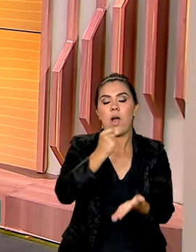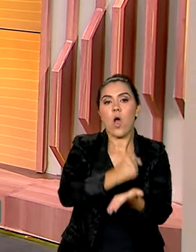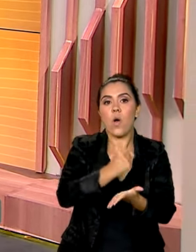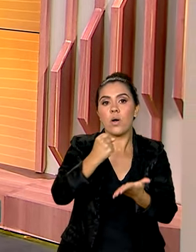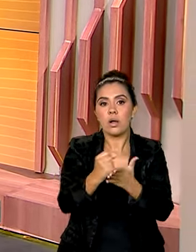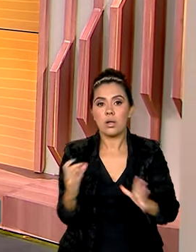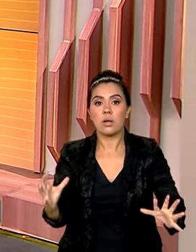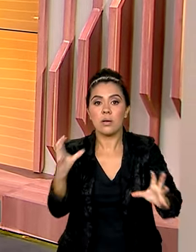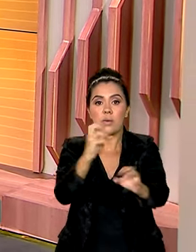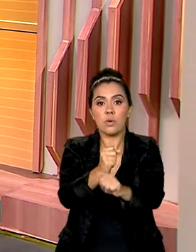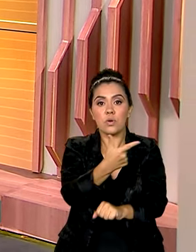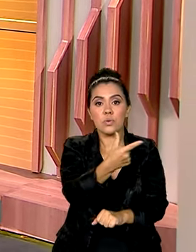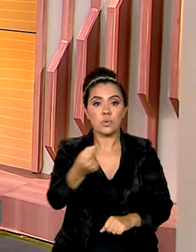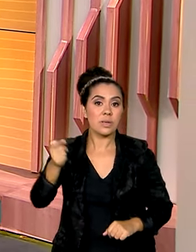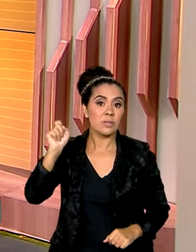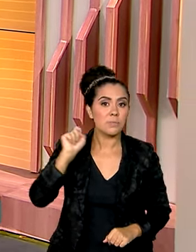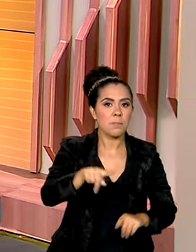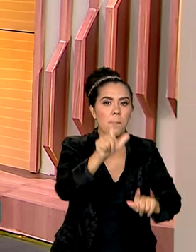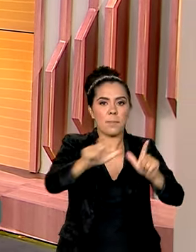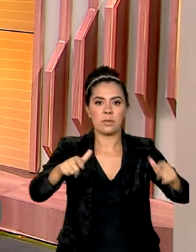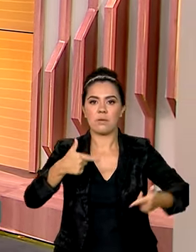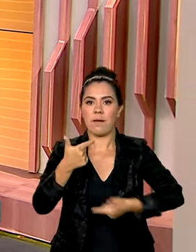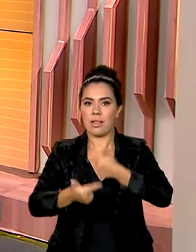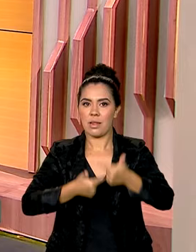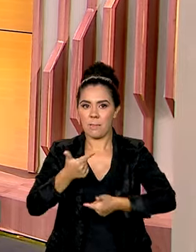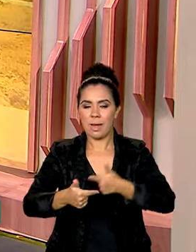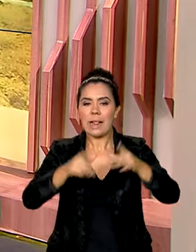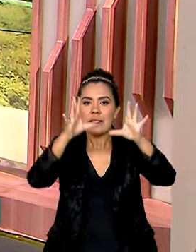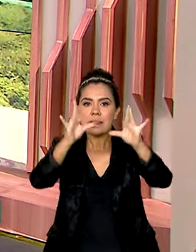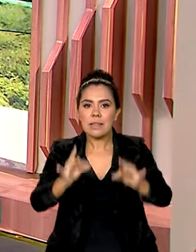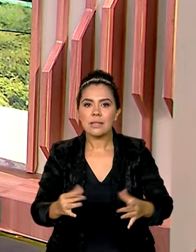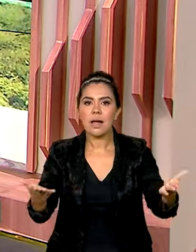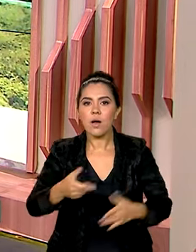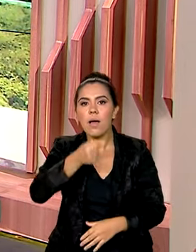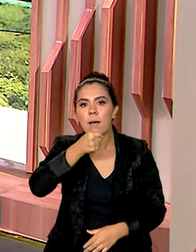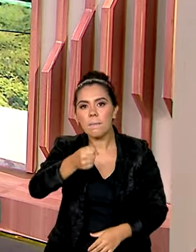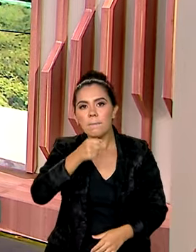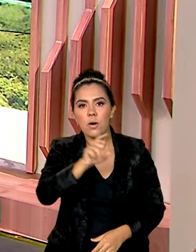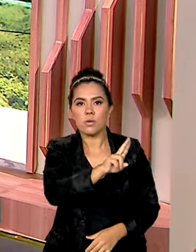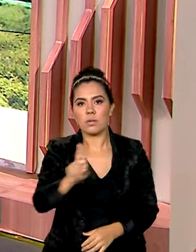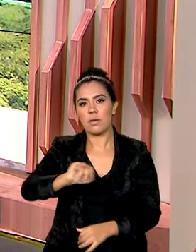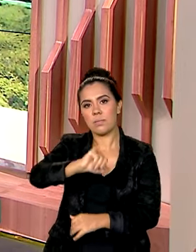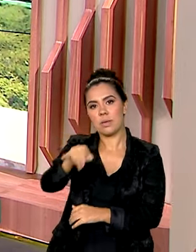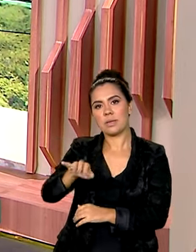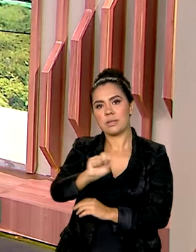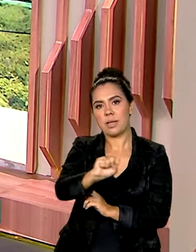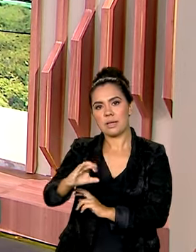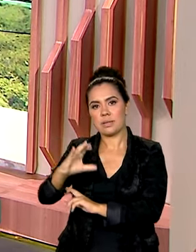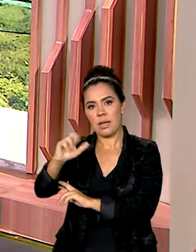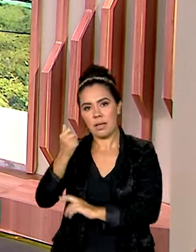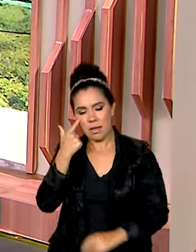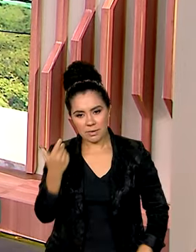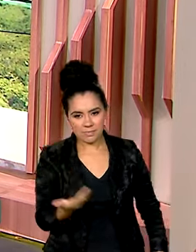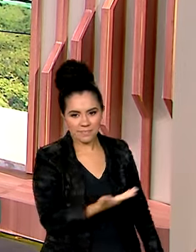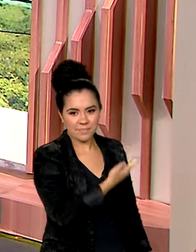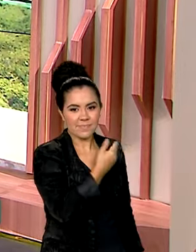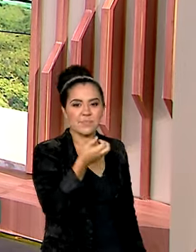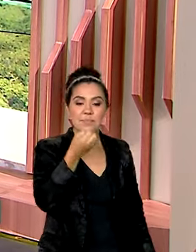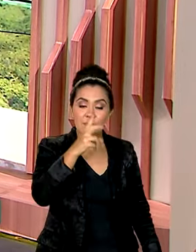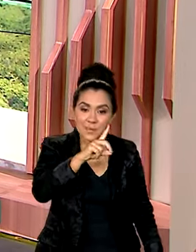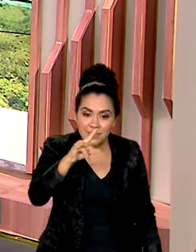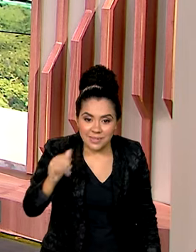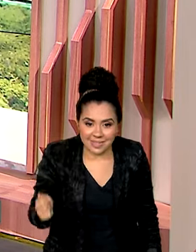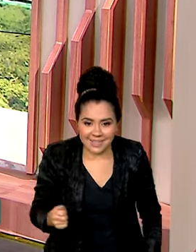mais de 200 mil colaboradores. Quem traz os detalhes para a gente é a repórter Jéssica Gonçalves. Bom dia,